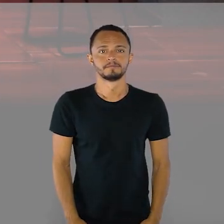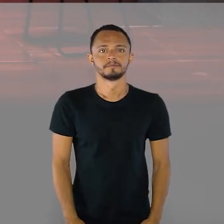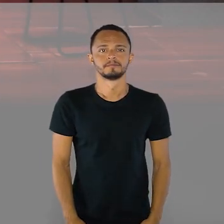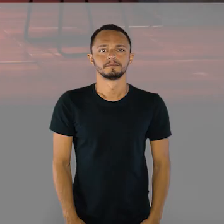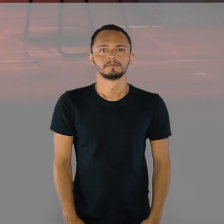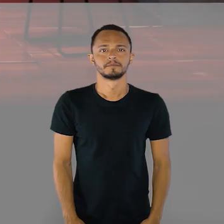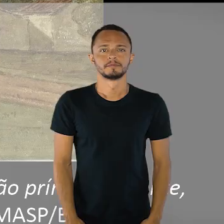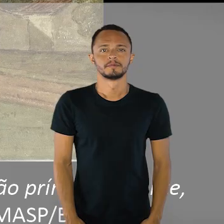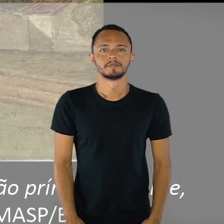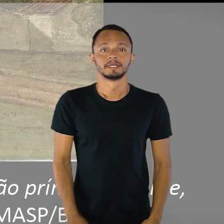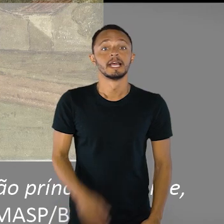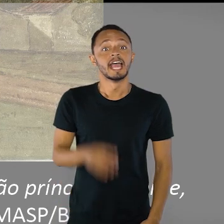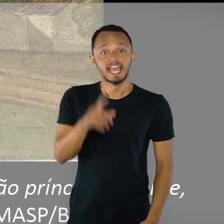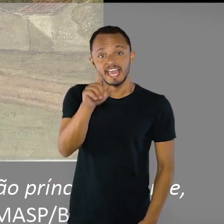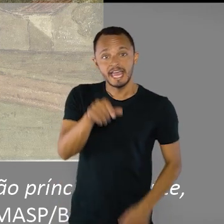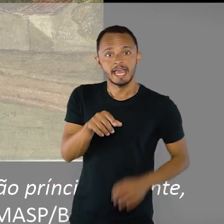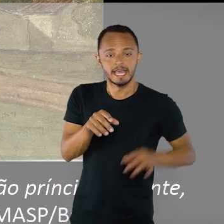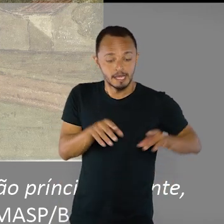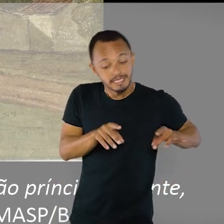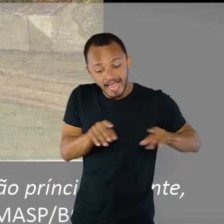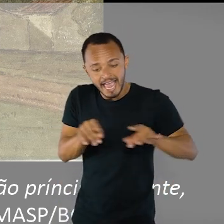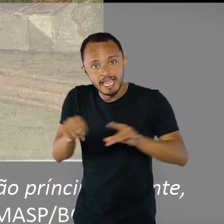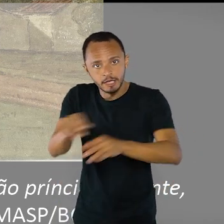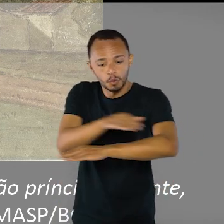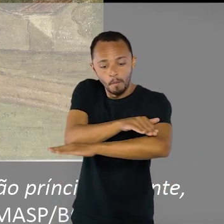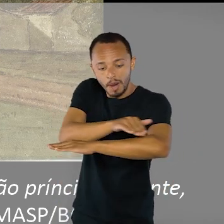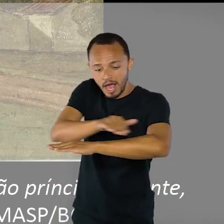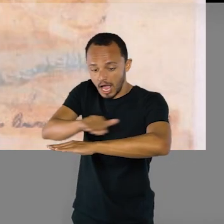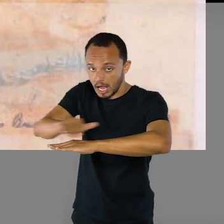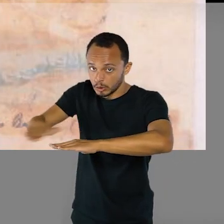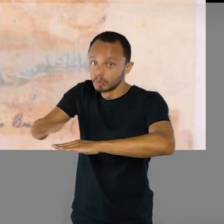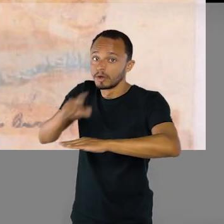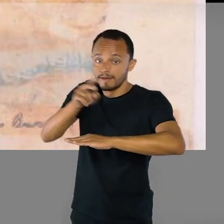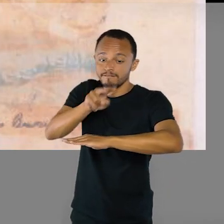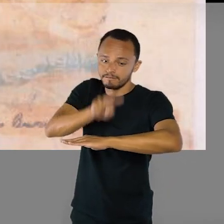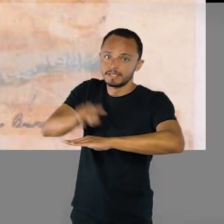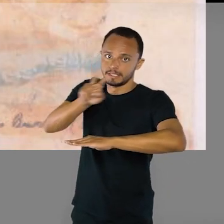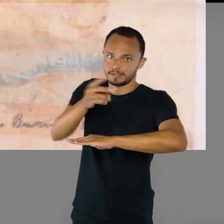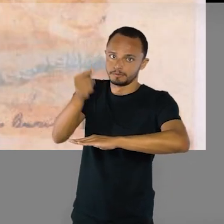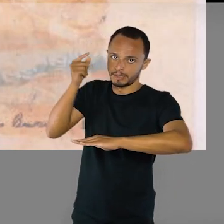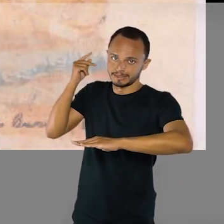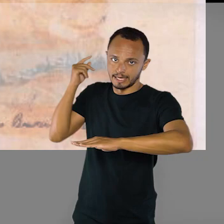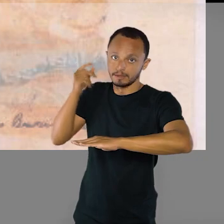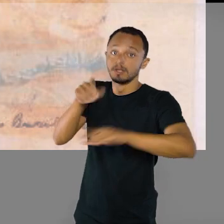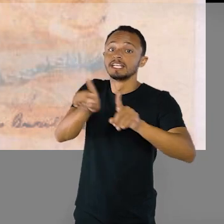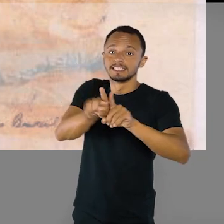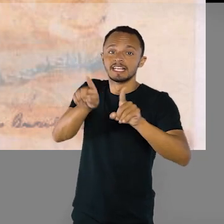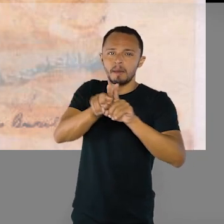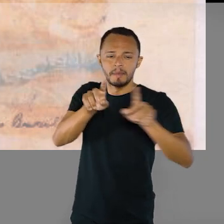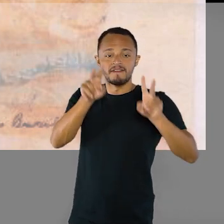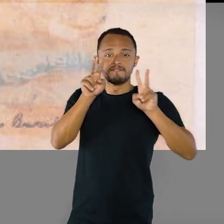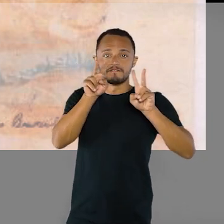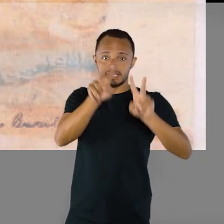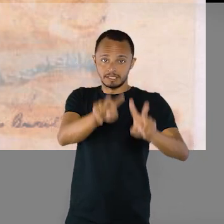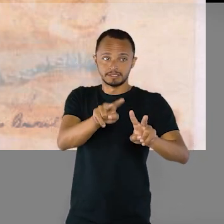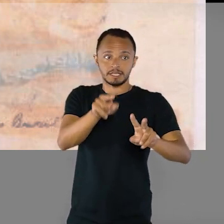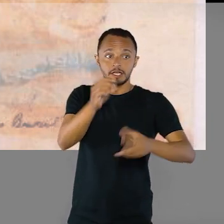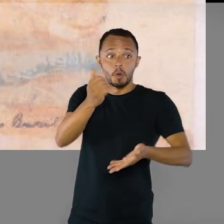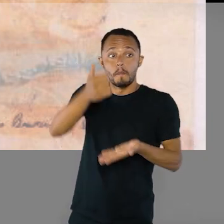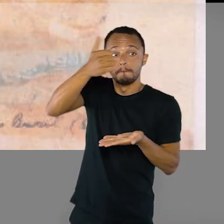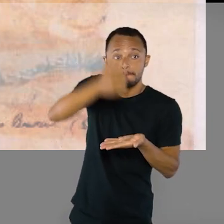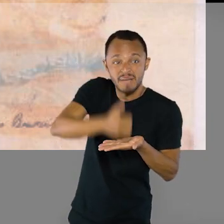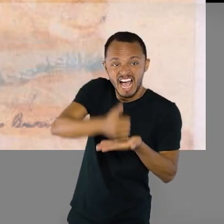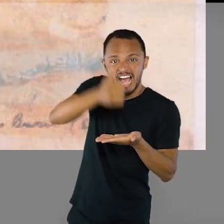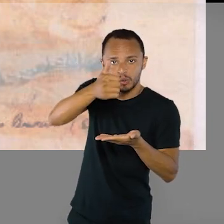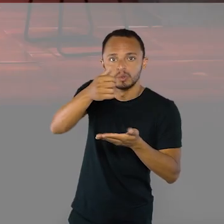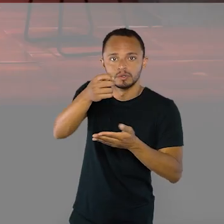vistas da época, que mostram o terreno plano. Pode virar? mais uma vista, com esse que seria o marco da independência. Até hoje